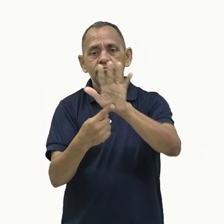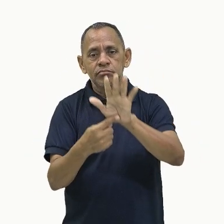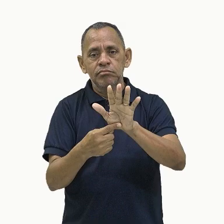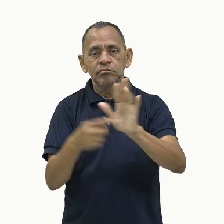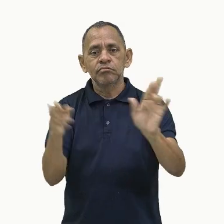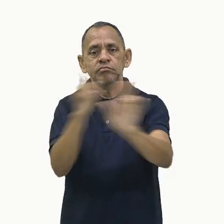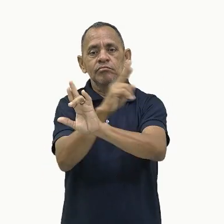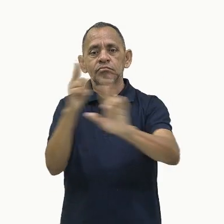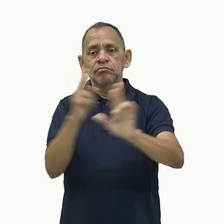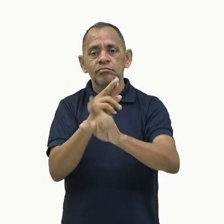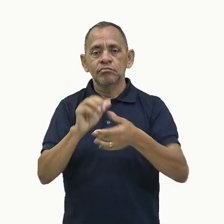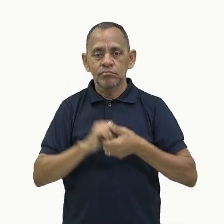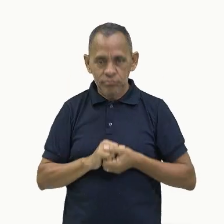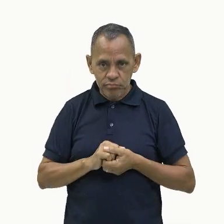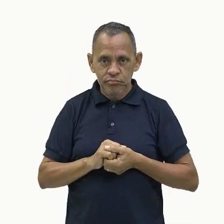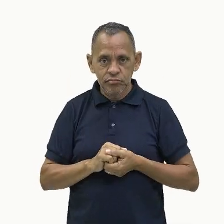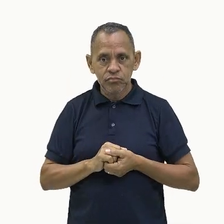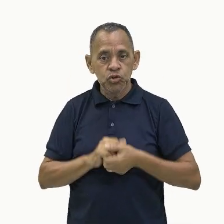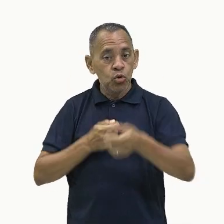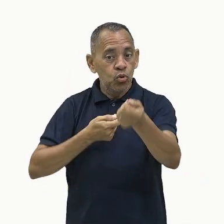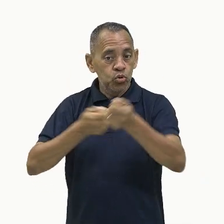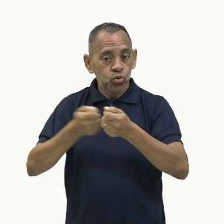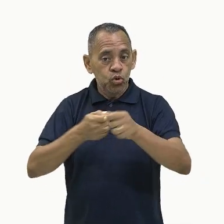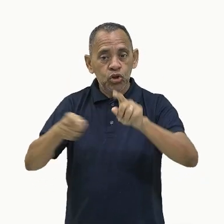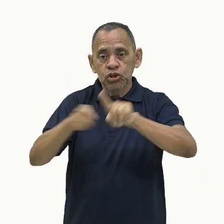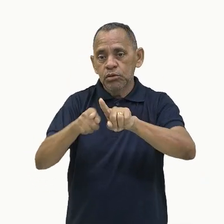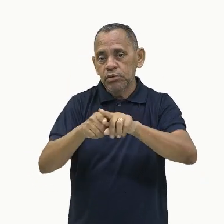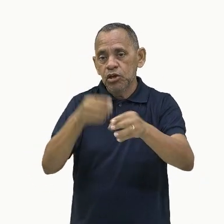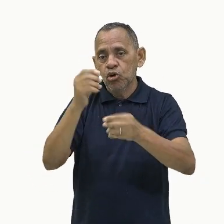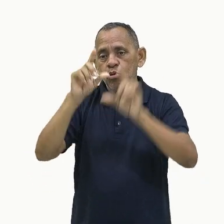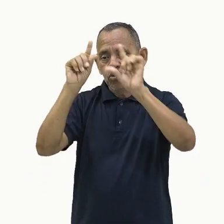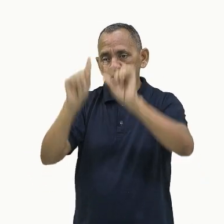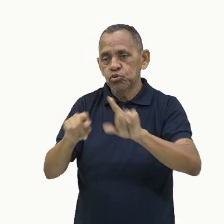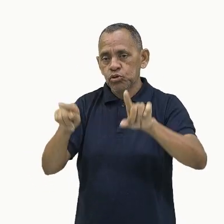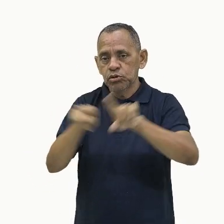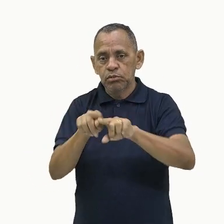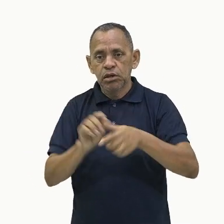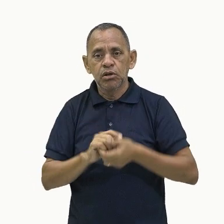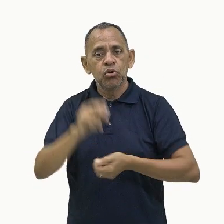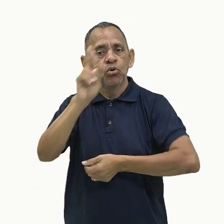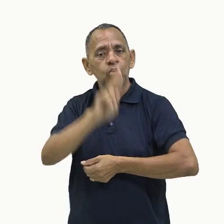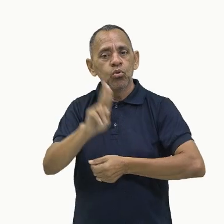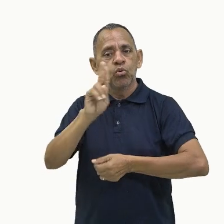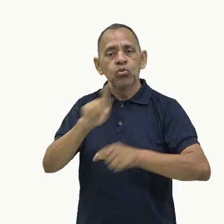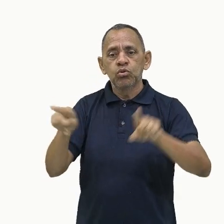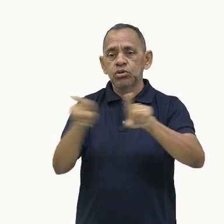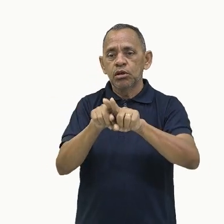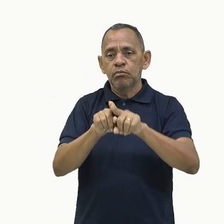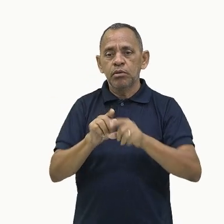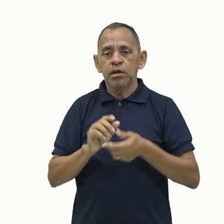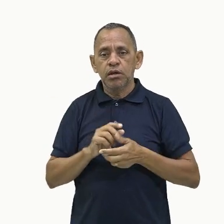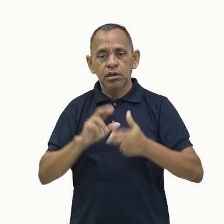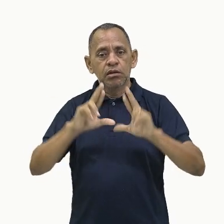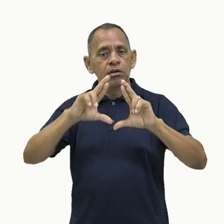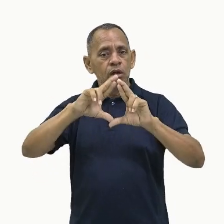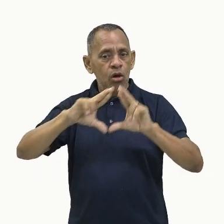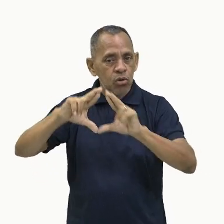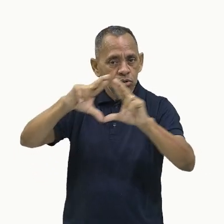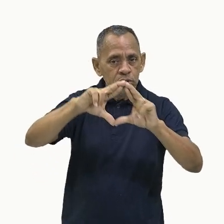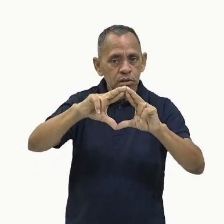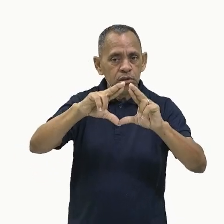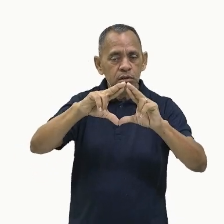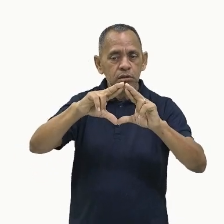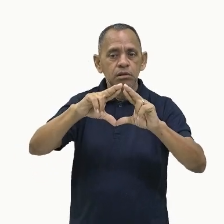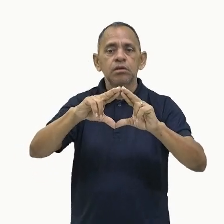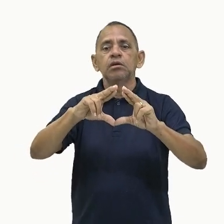ele está associado à disciplina, o reduzir ao senso de utilização, o reutilizar ao senso de